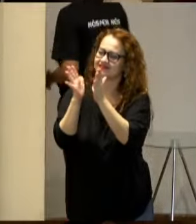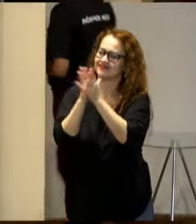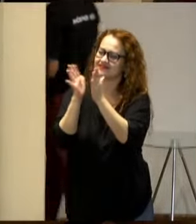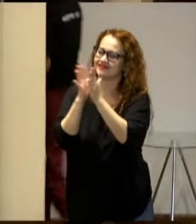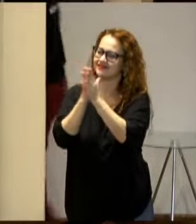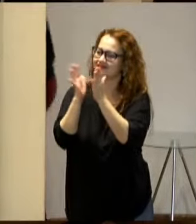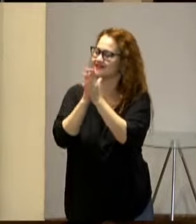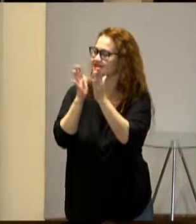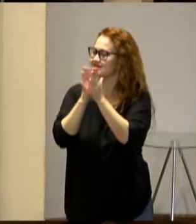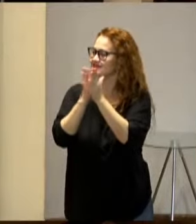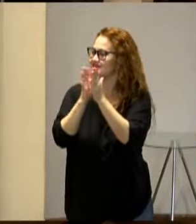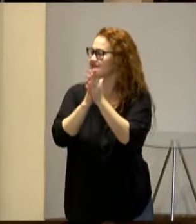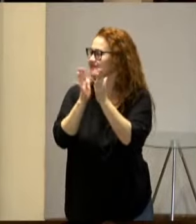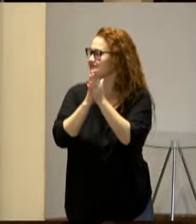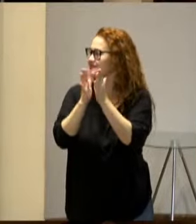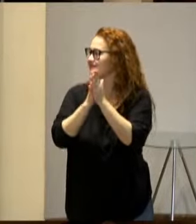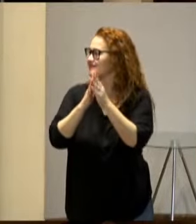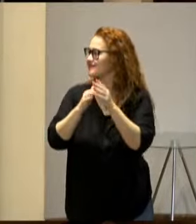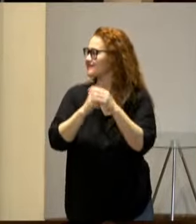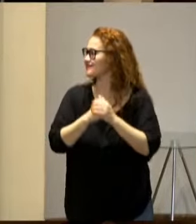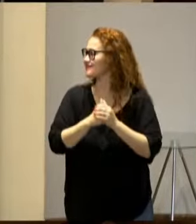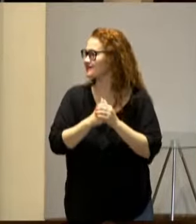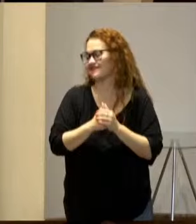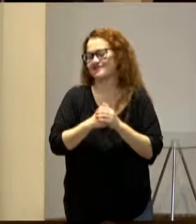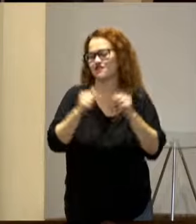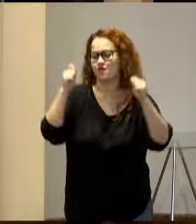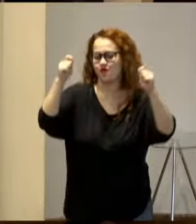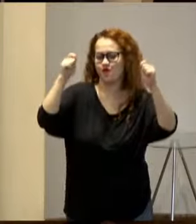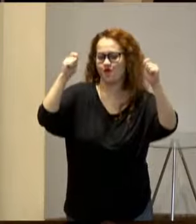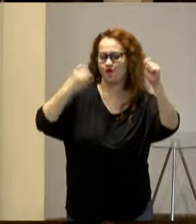Viva Soninha! Viva Sônia Carvalho! Uhul!